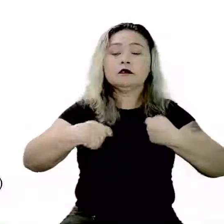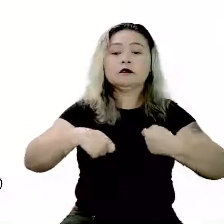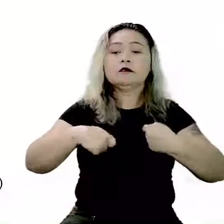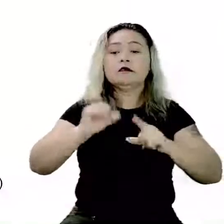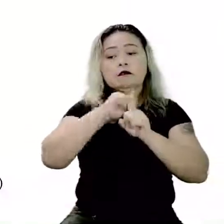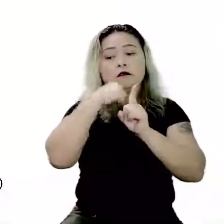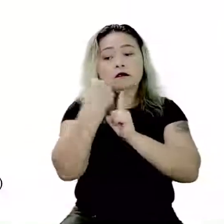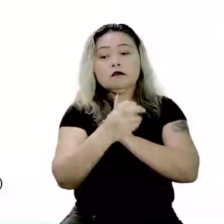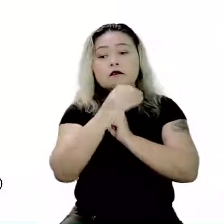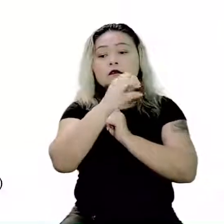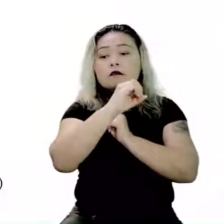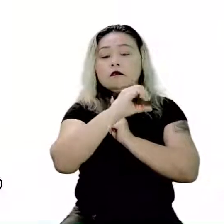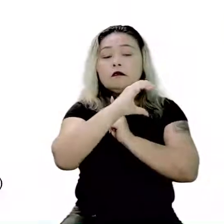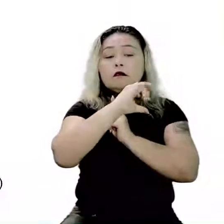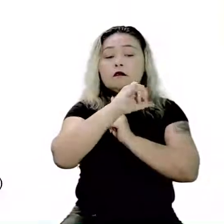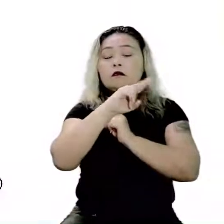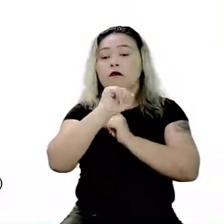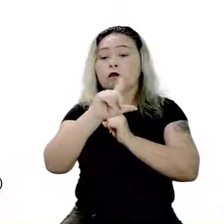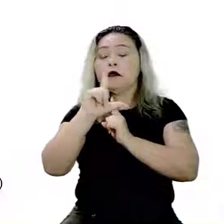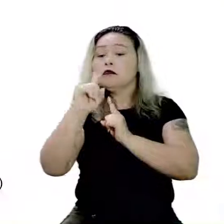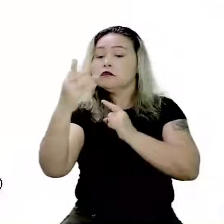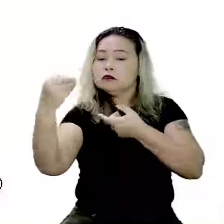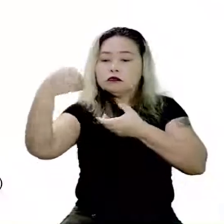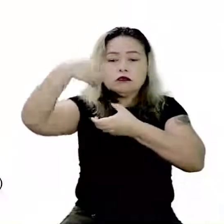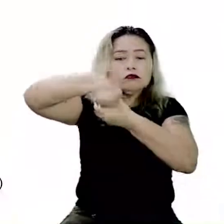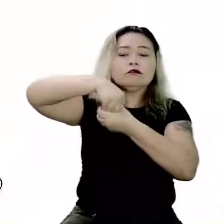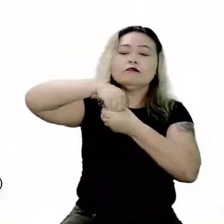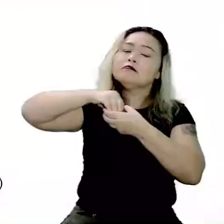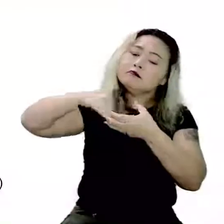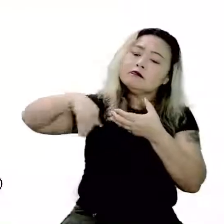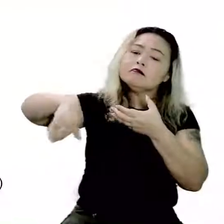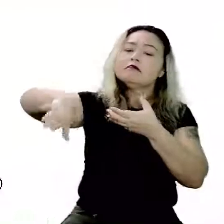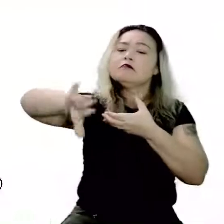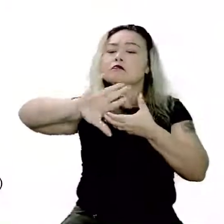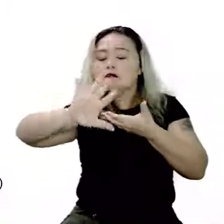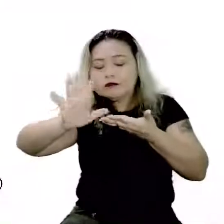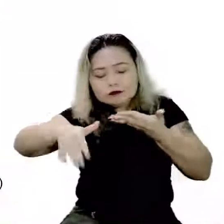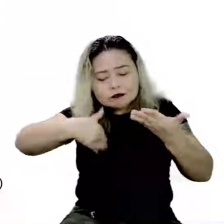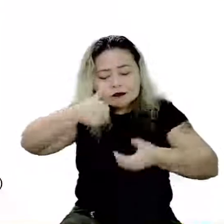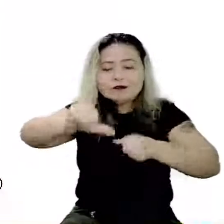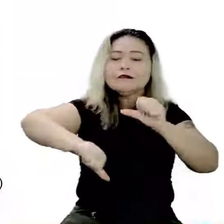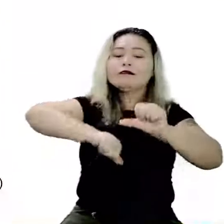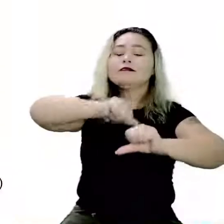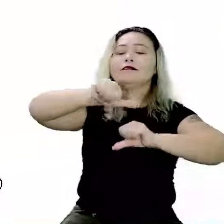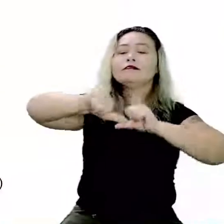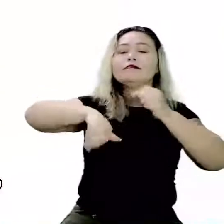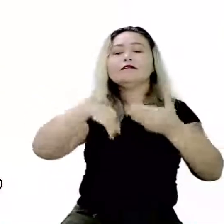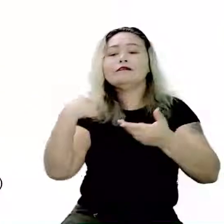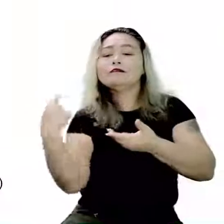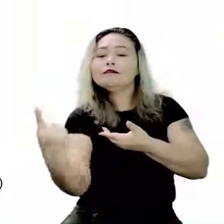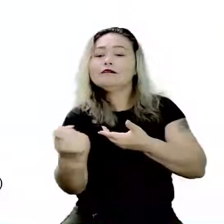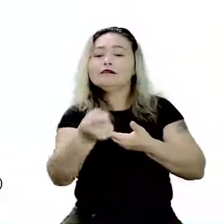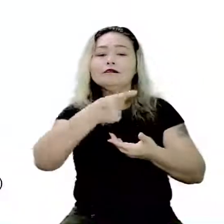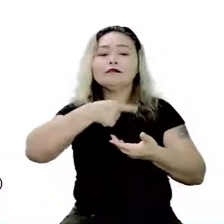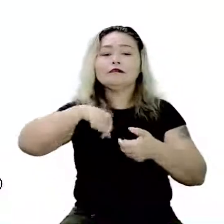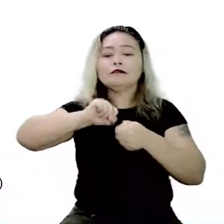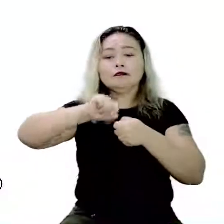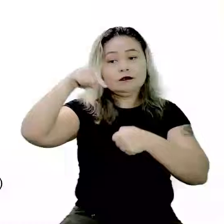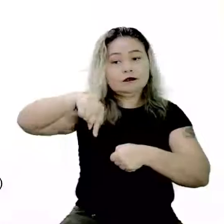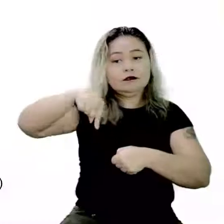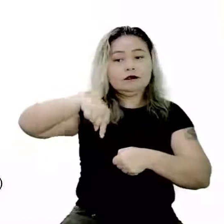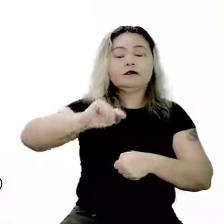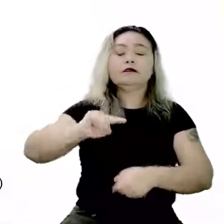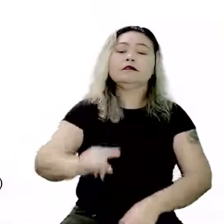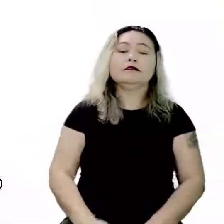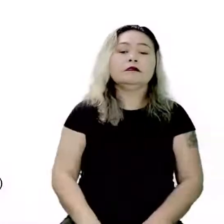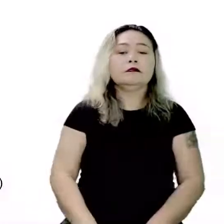uma sociedade civil inserida nessa reconstrução do nosso meio ambiente aqui,